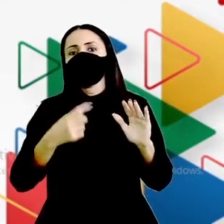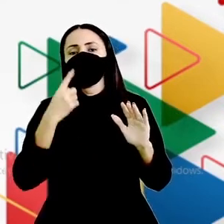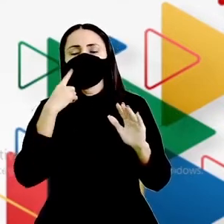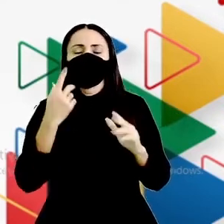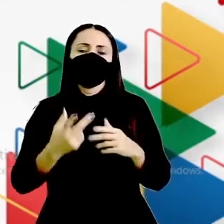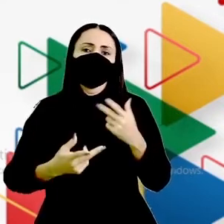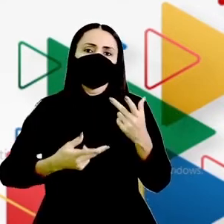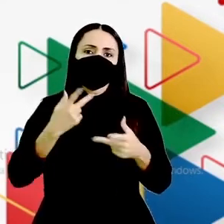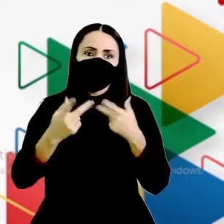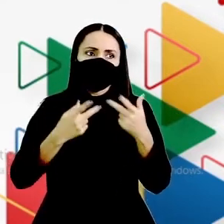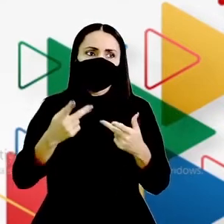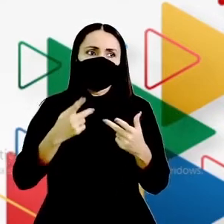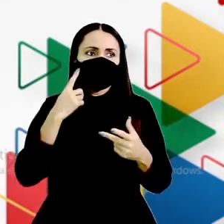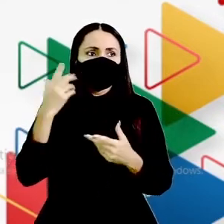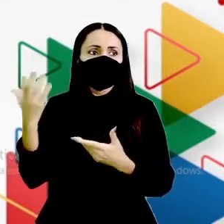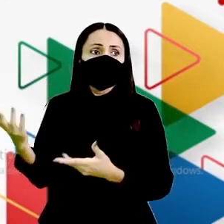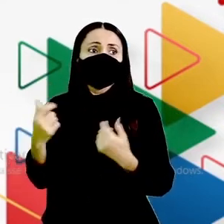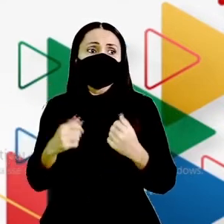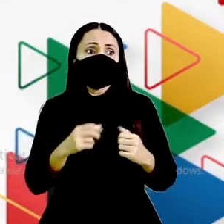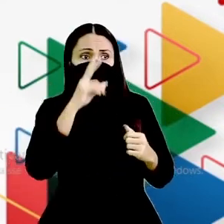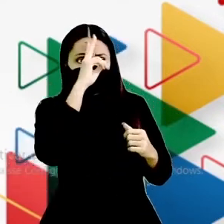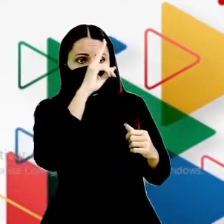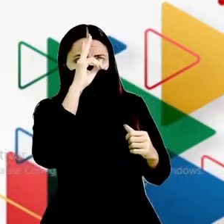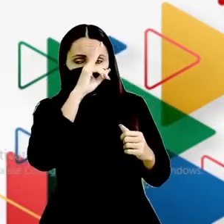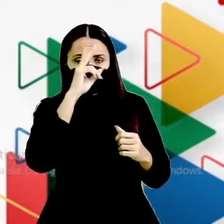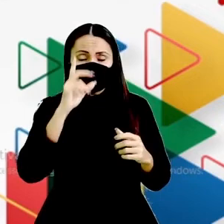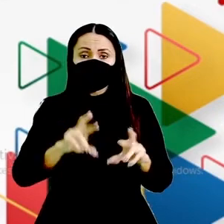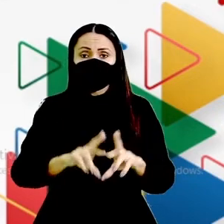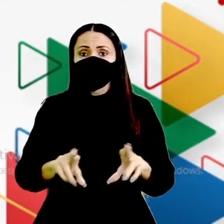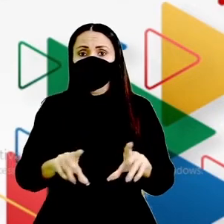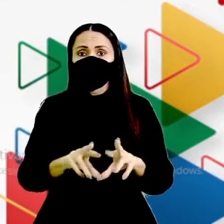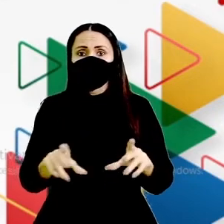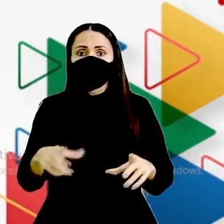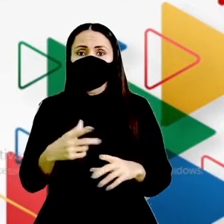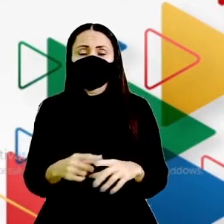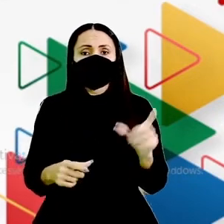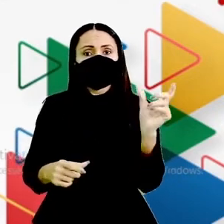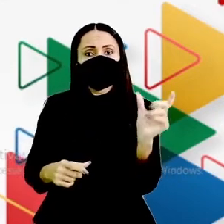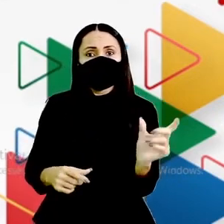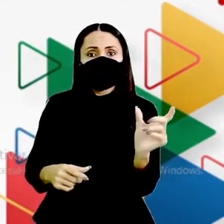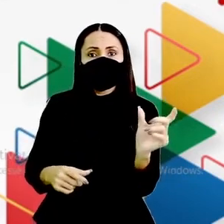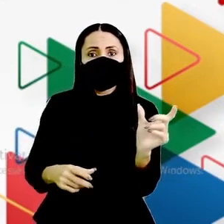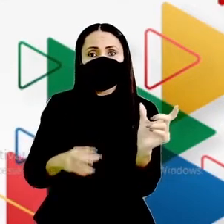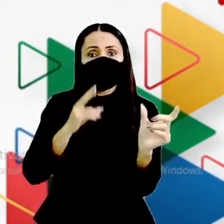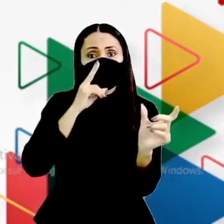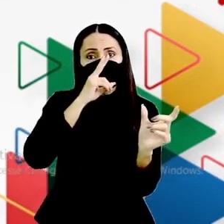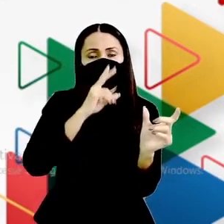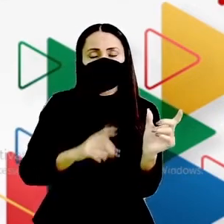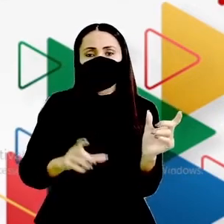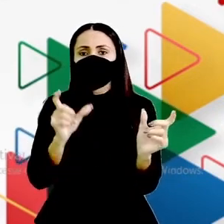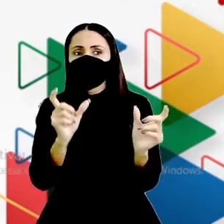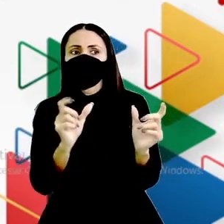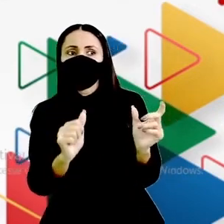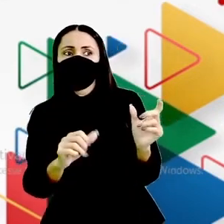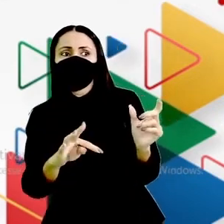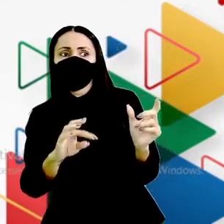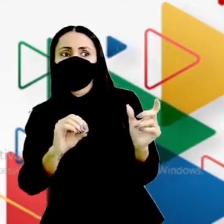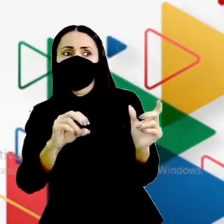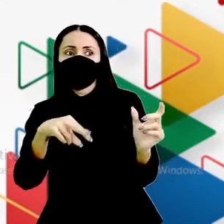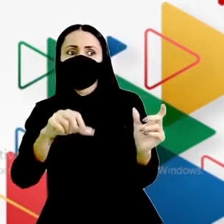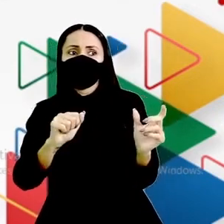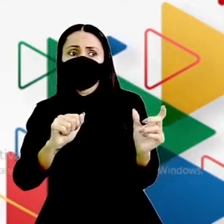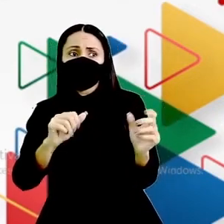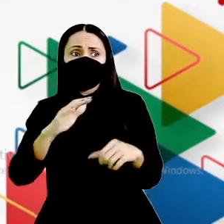em acentuação gráfica, a gente precisa lembrar, né, professor, da diferença entre sílaba tônica, sílaba átona, sílaba mais forte,